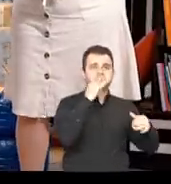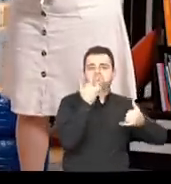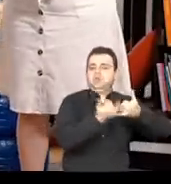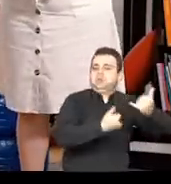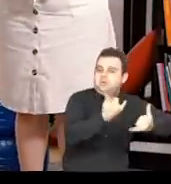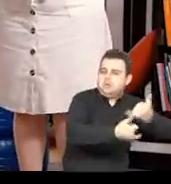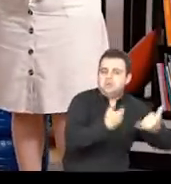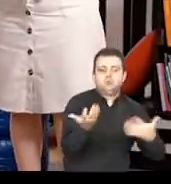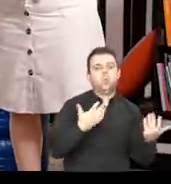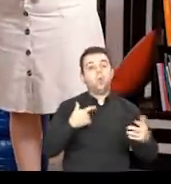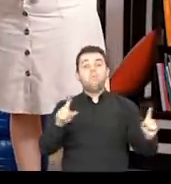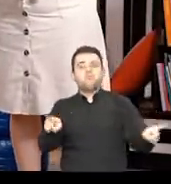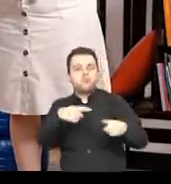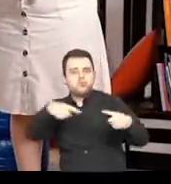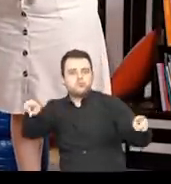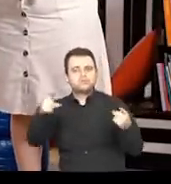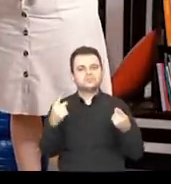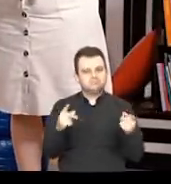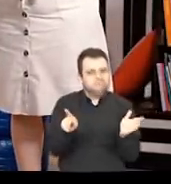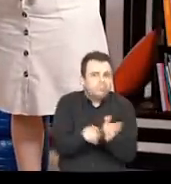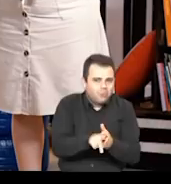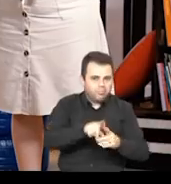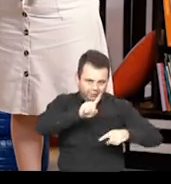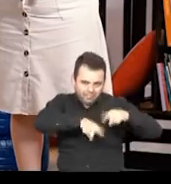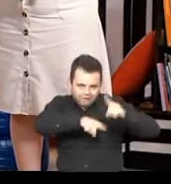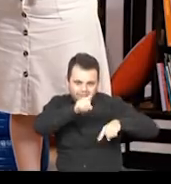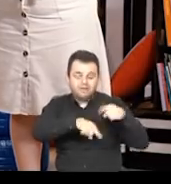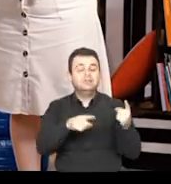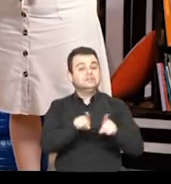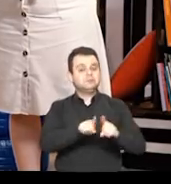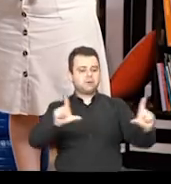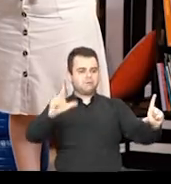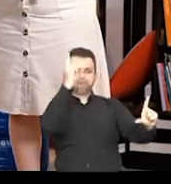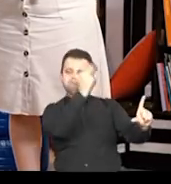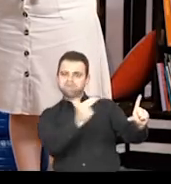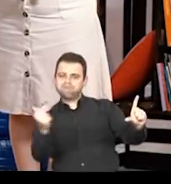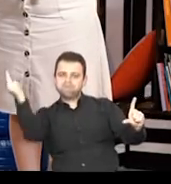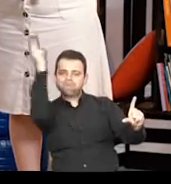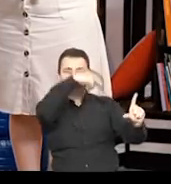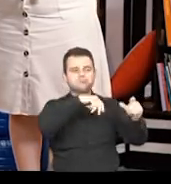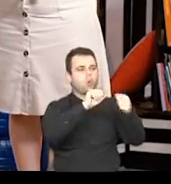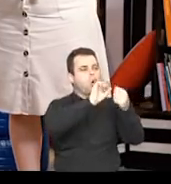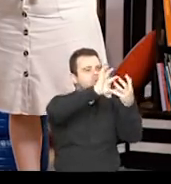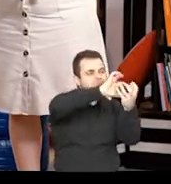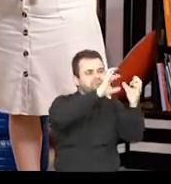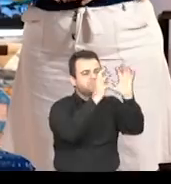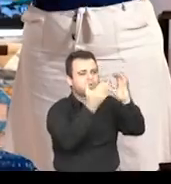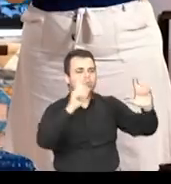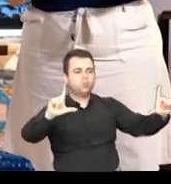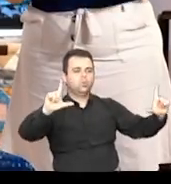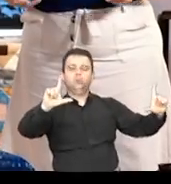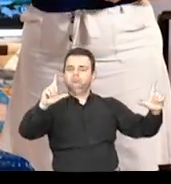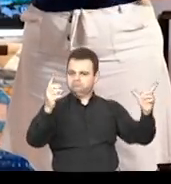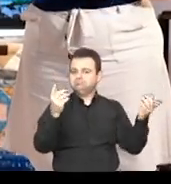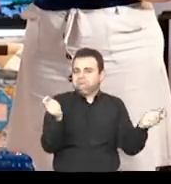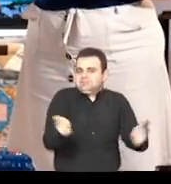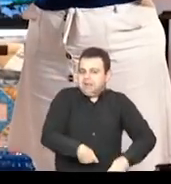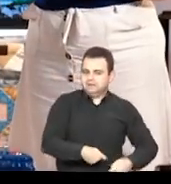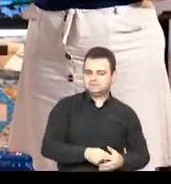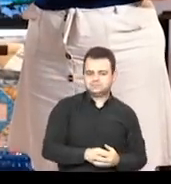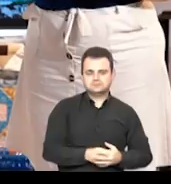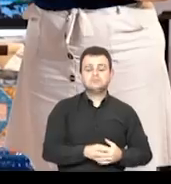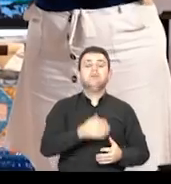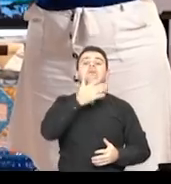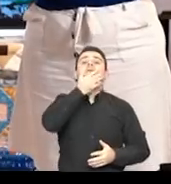um instrumento musical, e a gente tem também obras de arte, como esculturas e até quadros. E nós temos